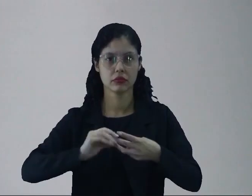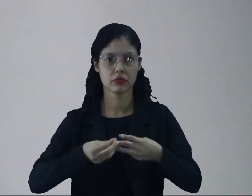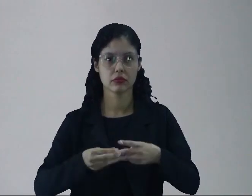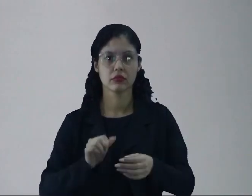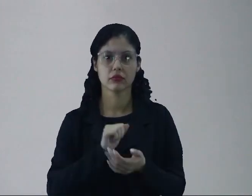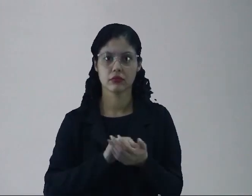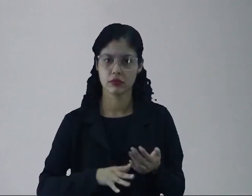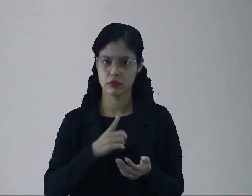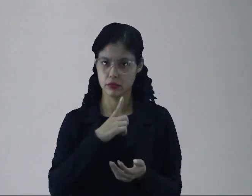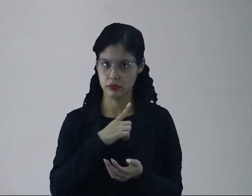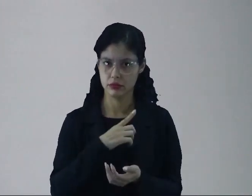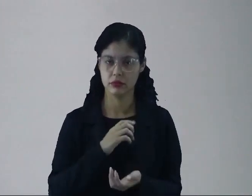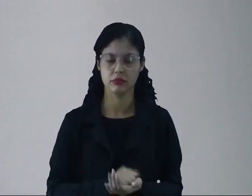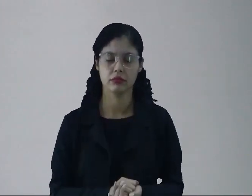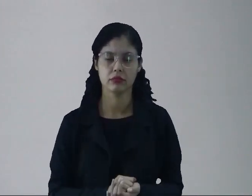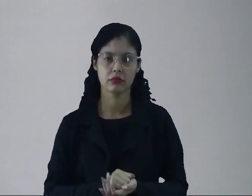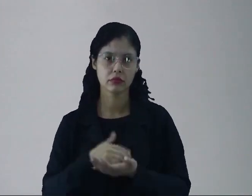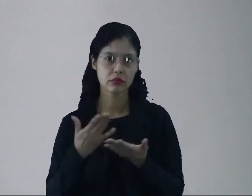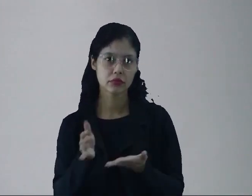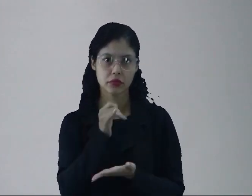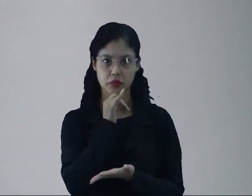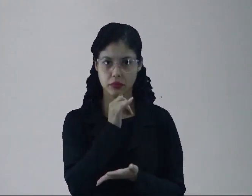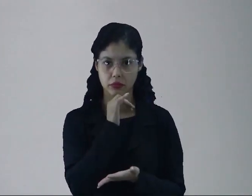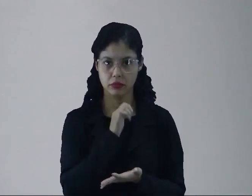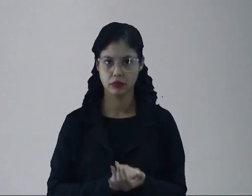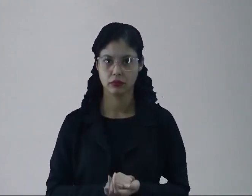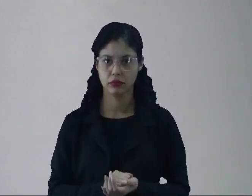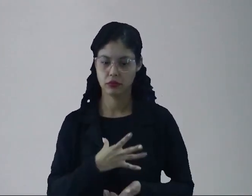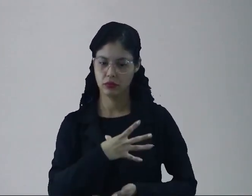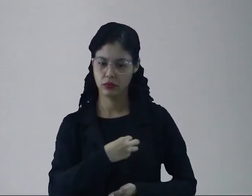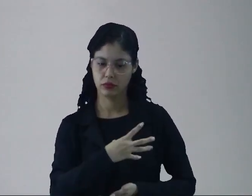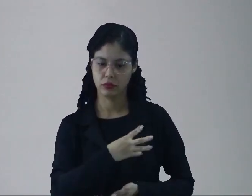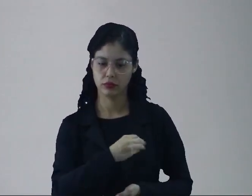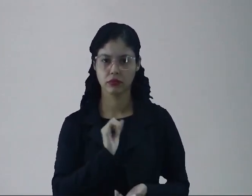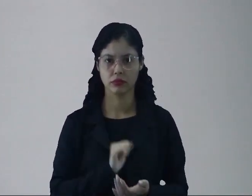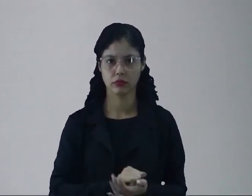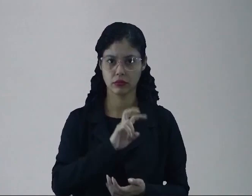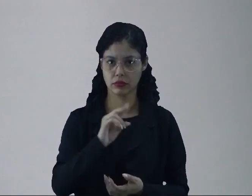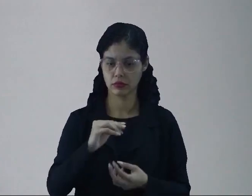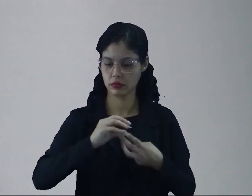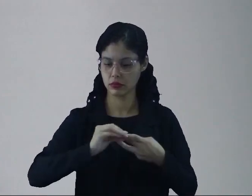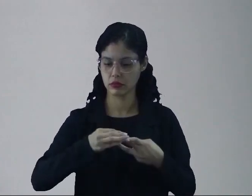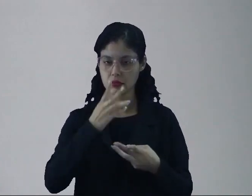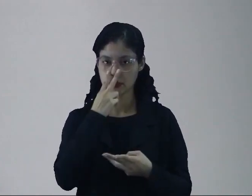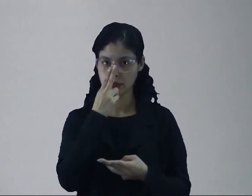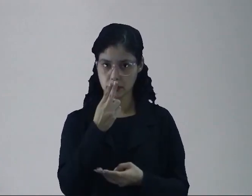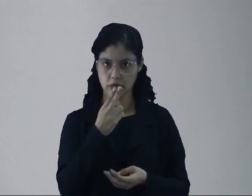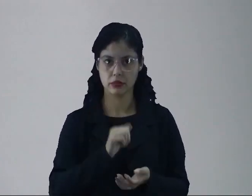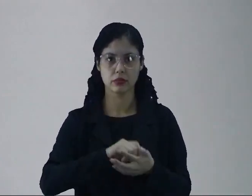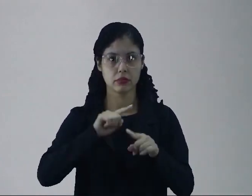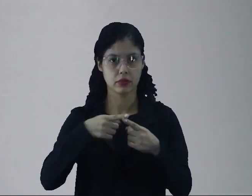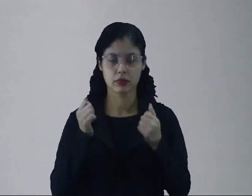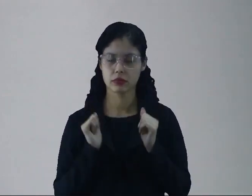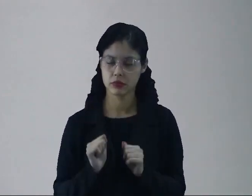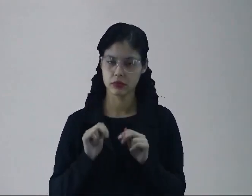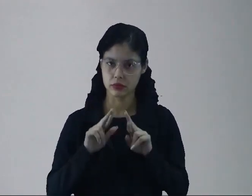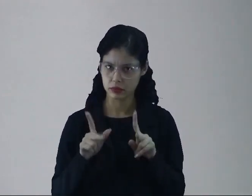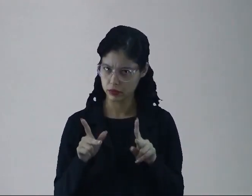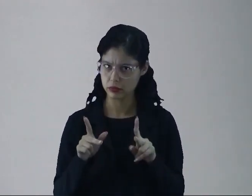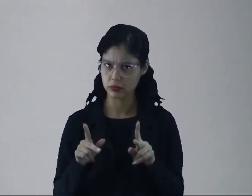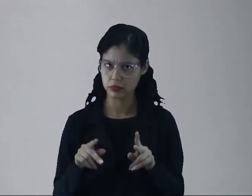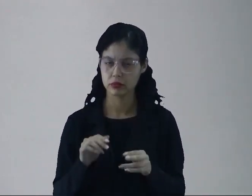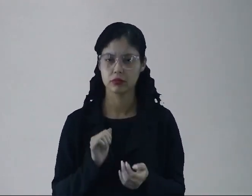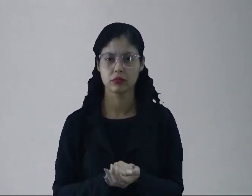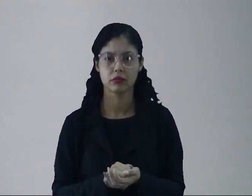as suas atividades que eles desempenham. Então, por exemplo, se eu tenho os mamíferos, eles vão ter células muito parecidas, mas podem ter